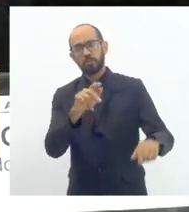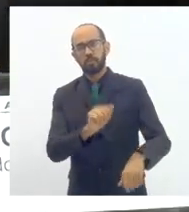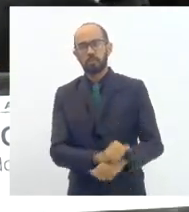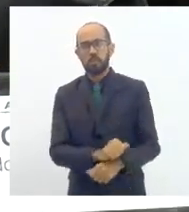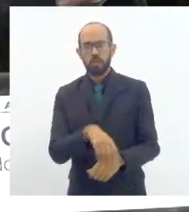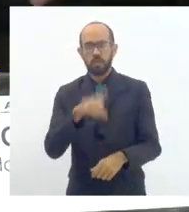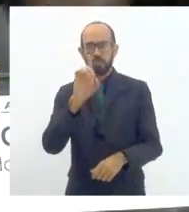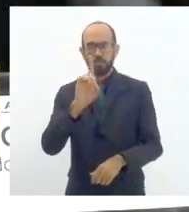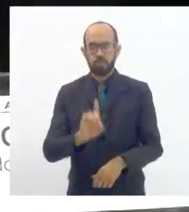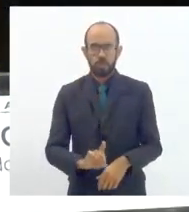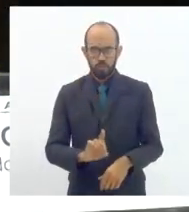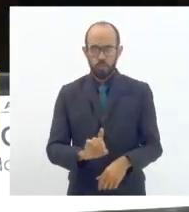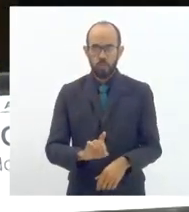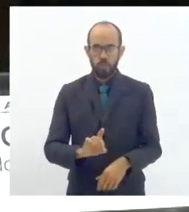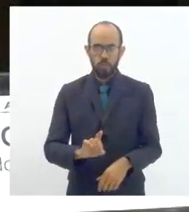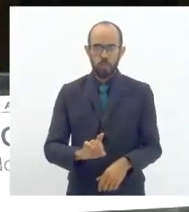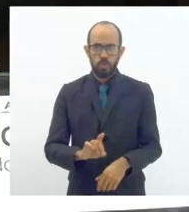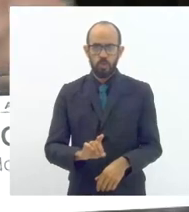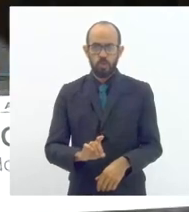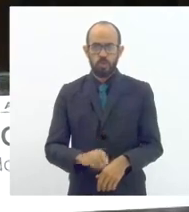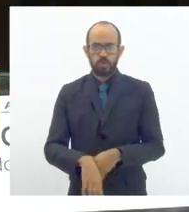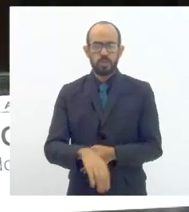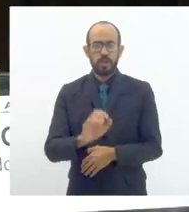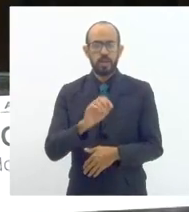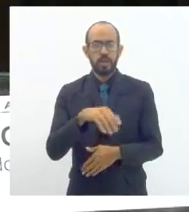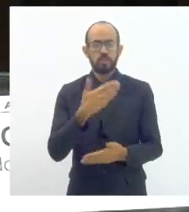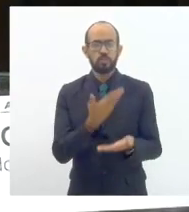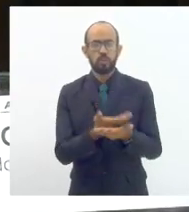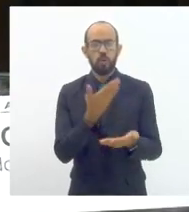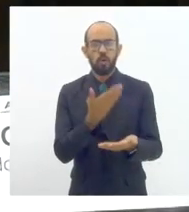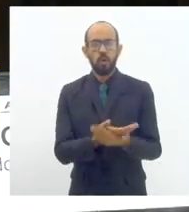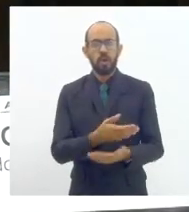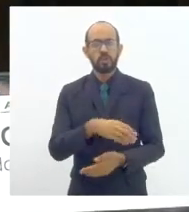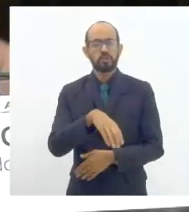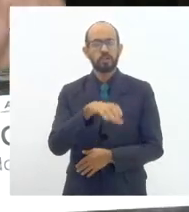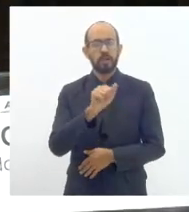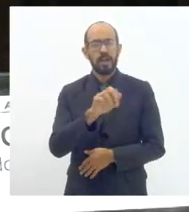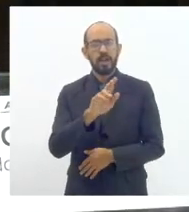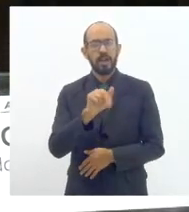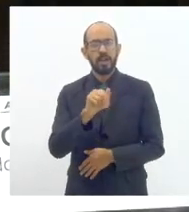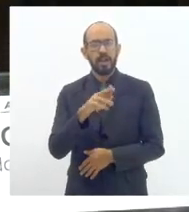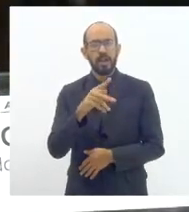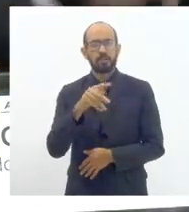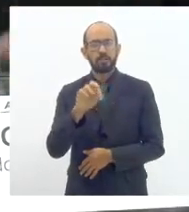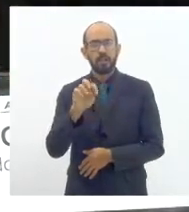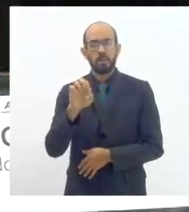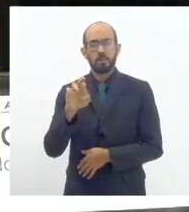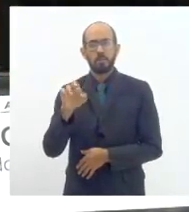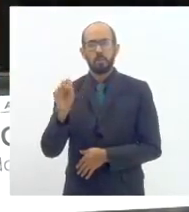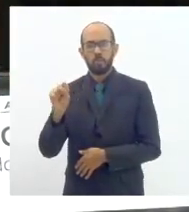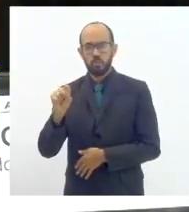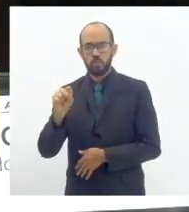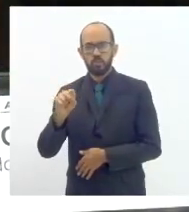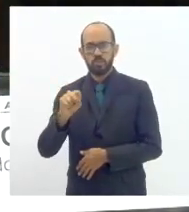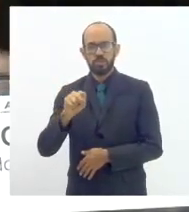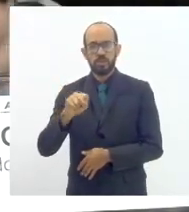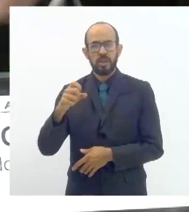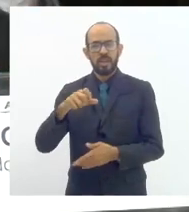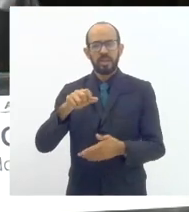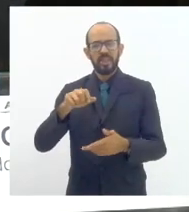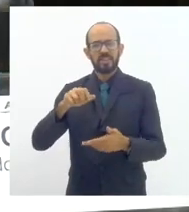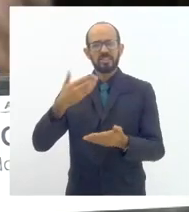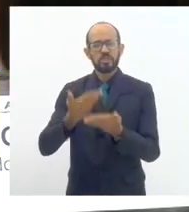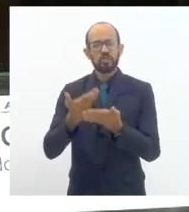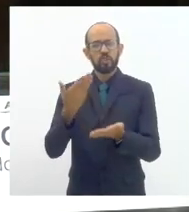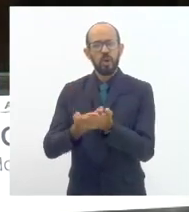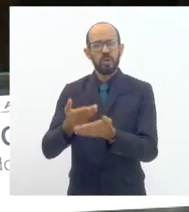ao diretor, que está na escola lá de Carapebus, que está lá na escola de Areal, que está lá na escola de Laje do Muriaé, que está naquela escola